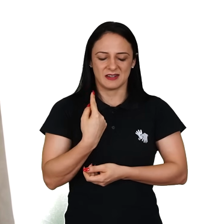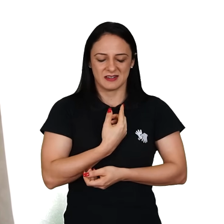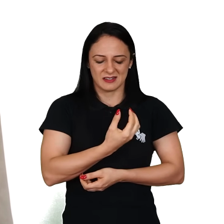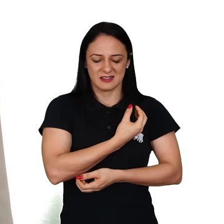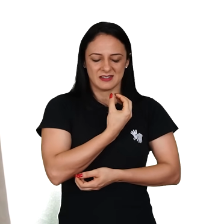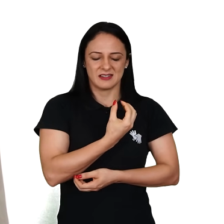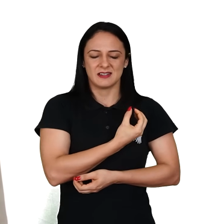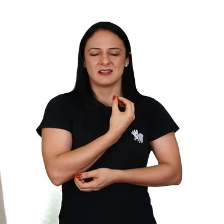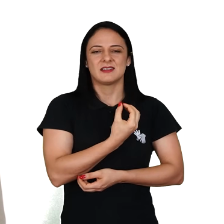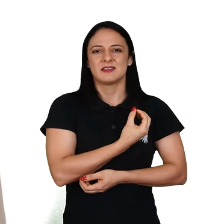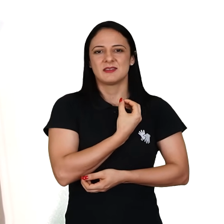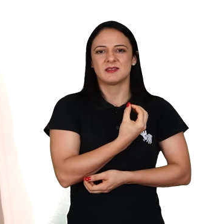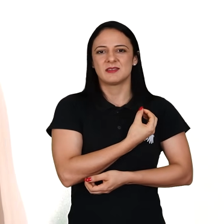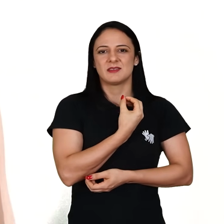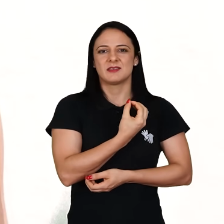dessa vida